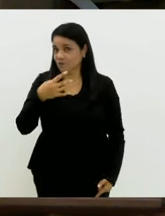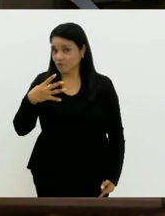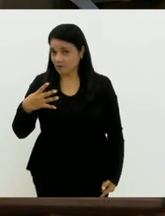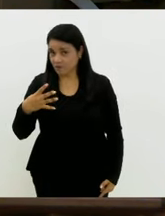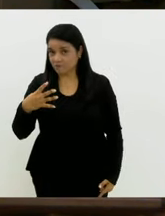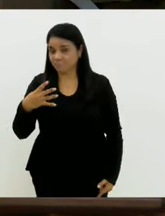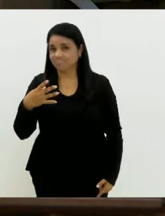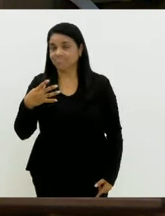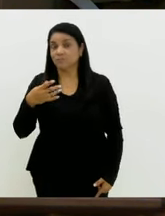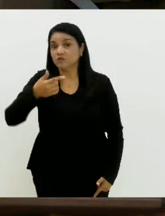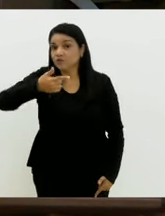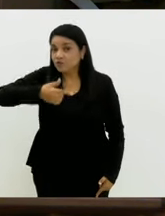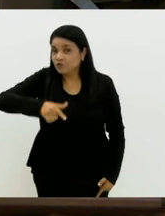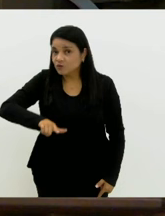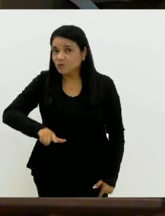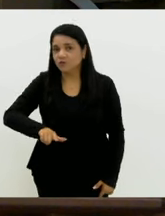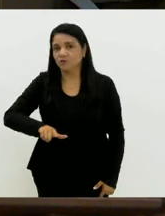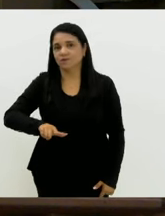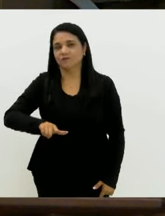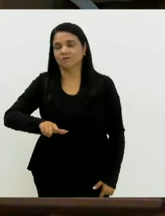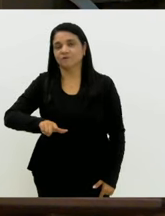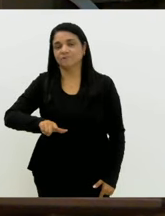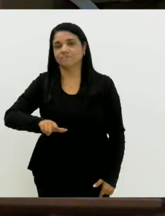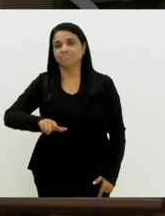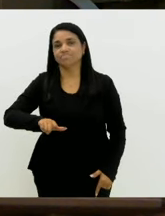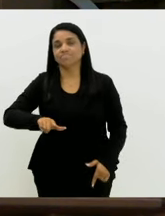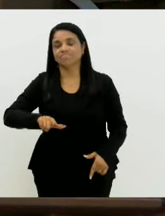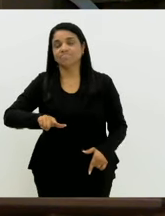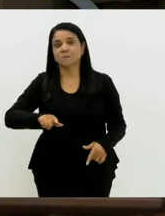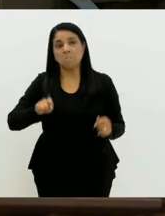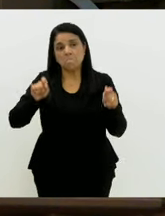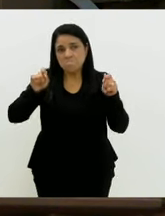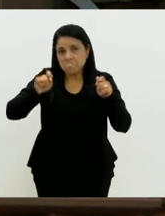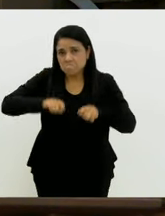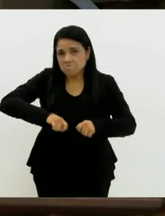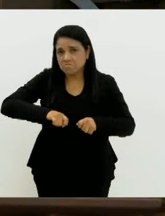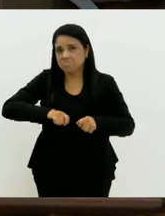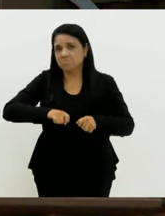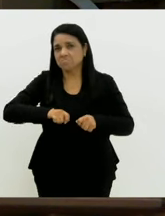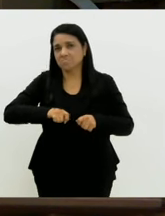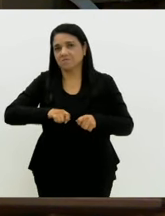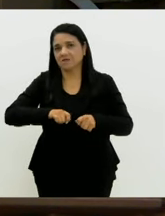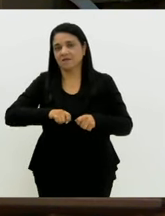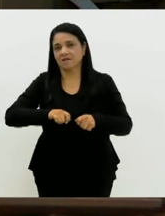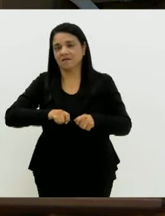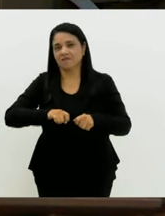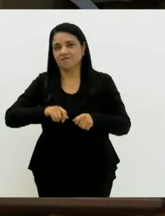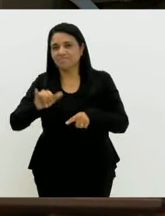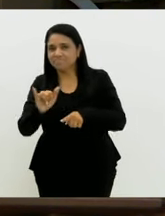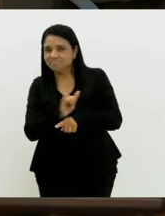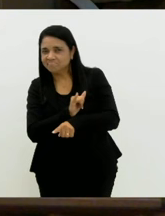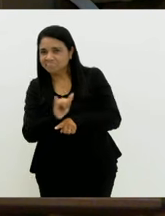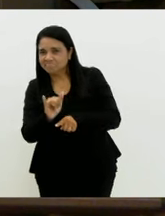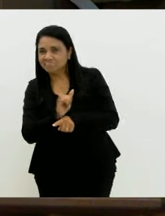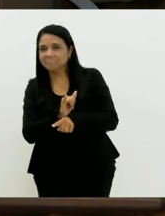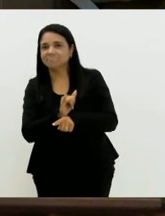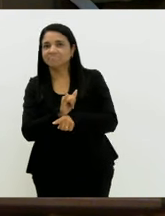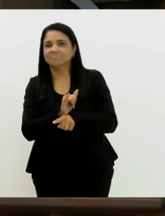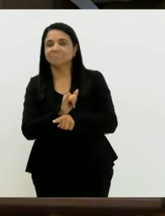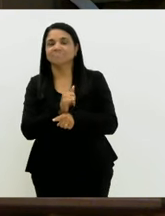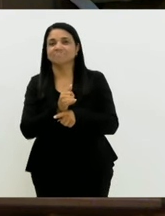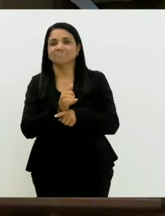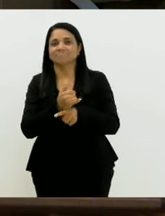possa repetir de uma forma ainda, se puder deixar de uma forma com sobra, seria muito